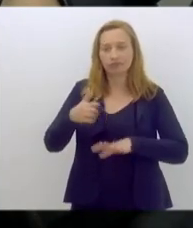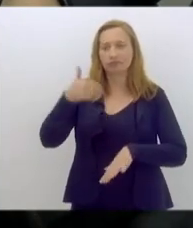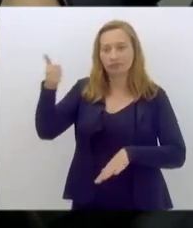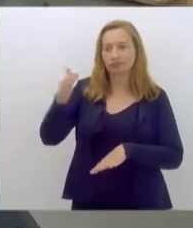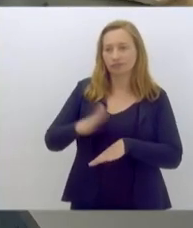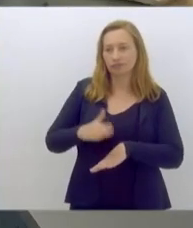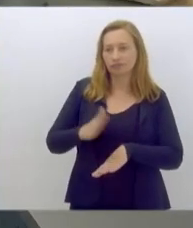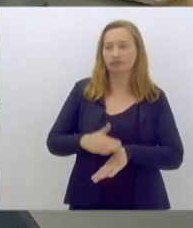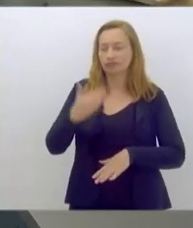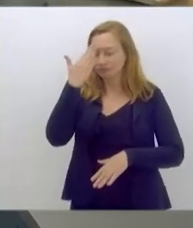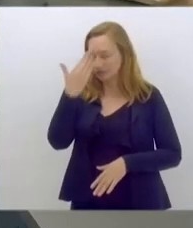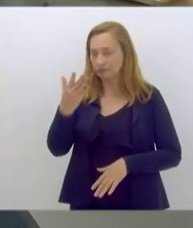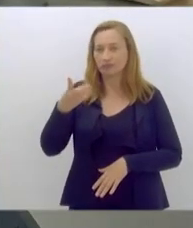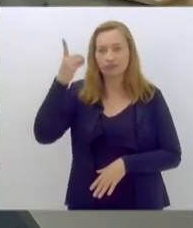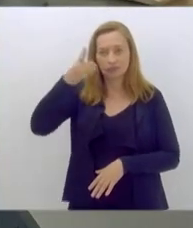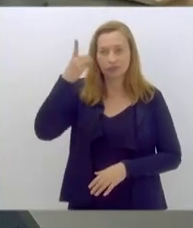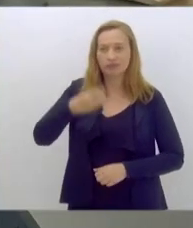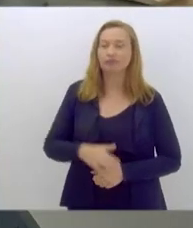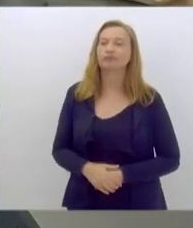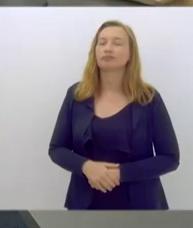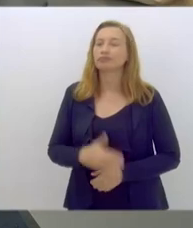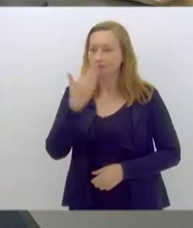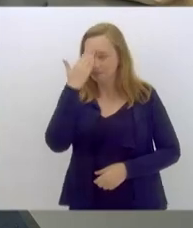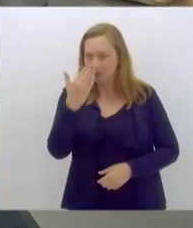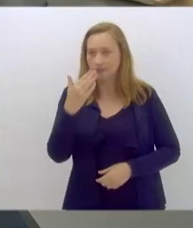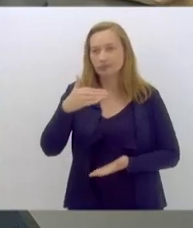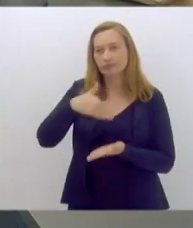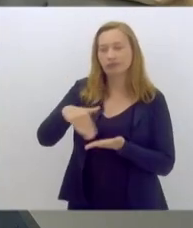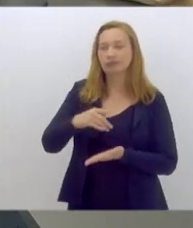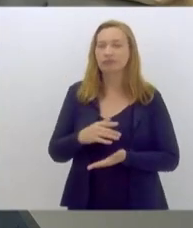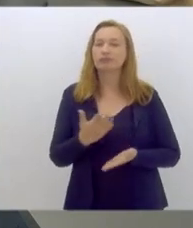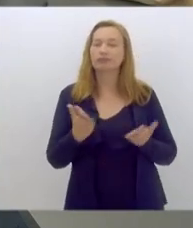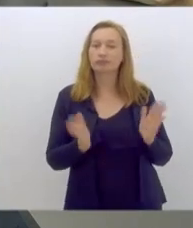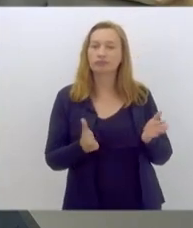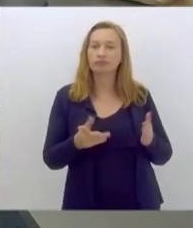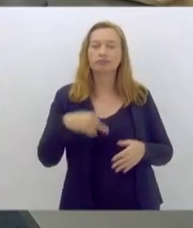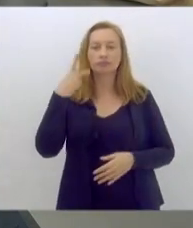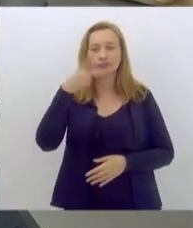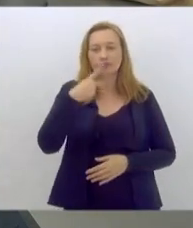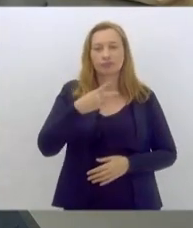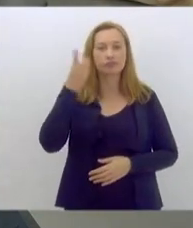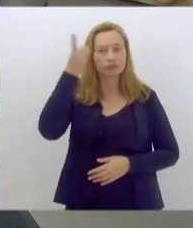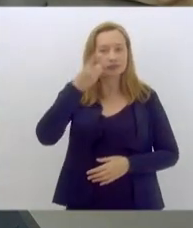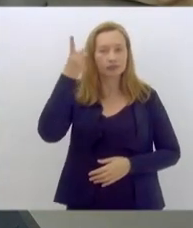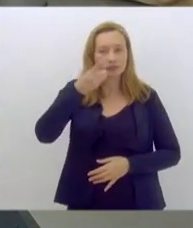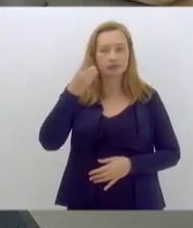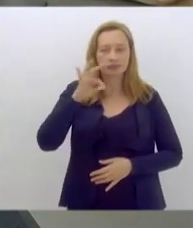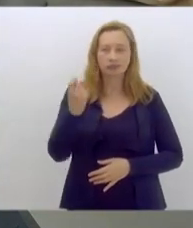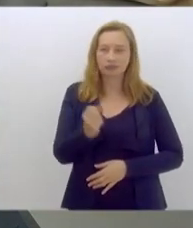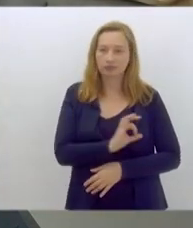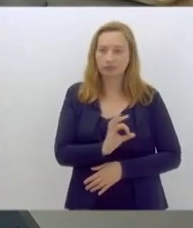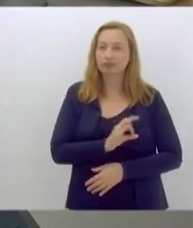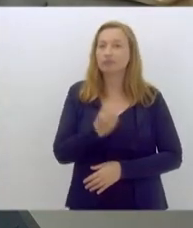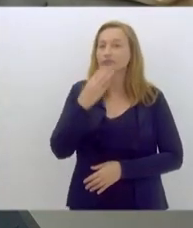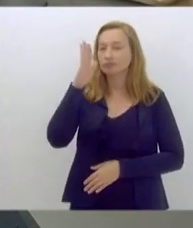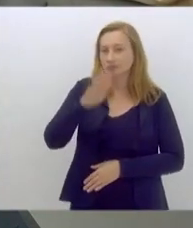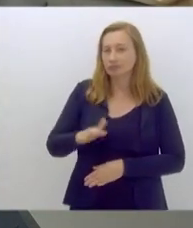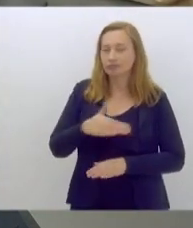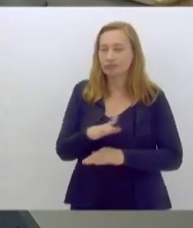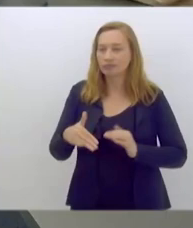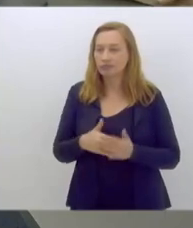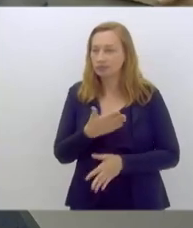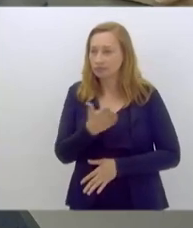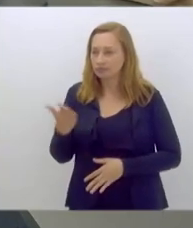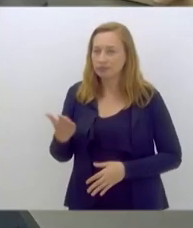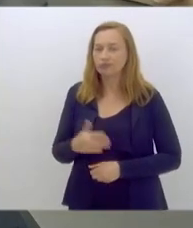a cada dia muito obrigado secretário passa a palavra para deputada Marta Rocha bom Boa tarde a todas